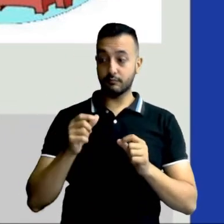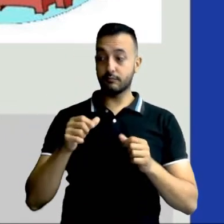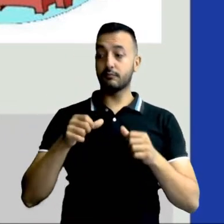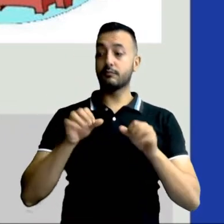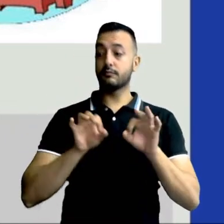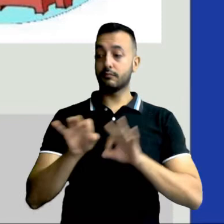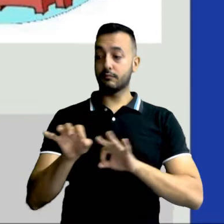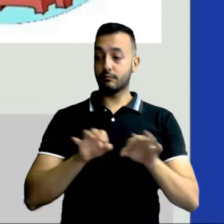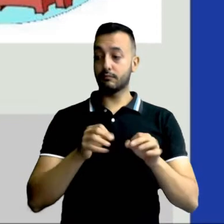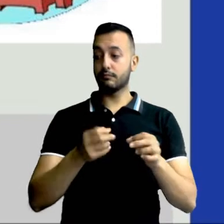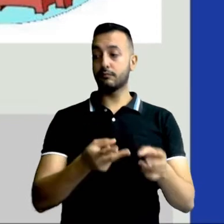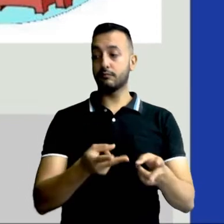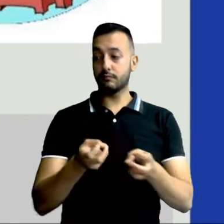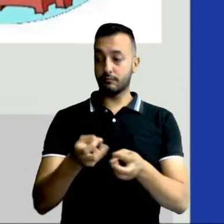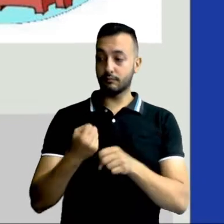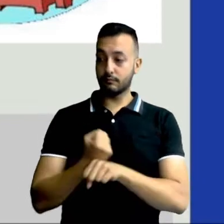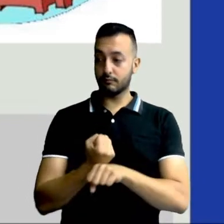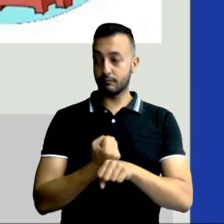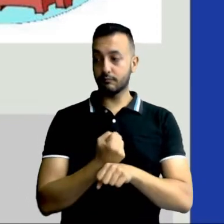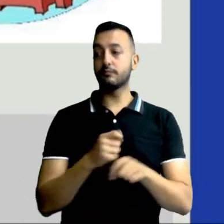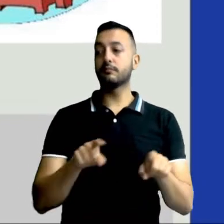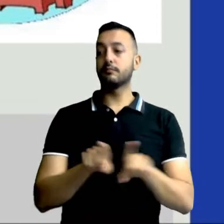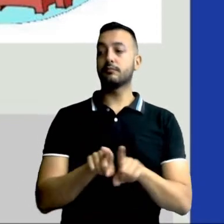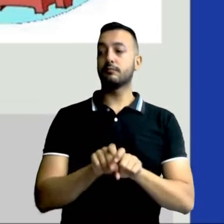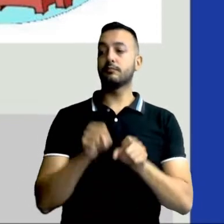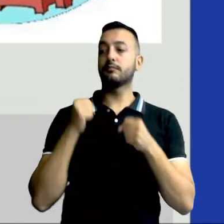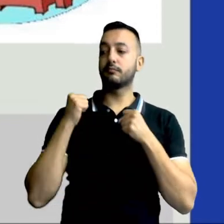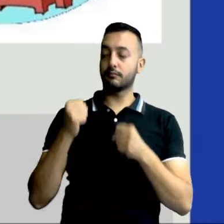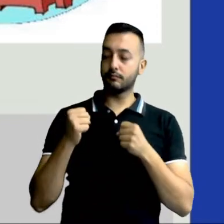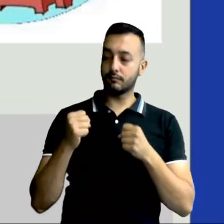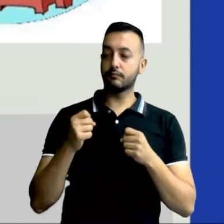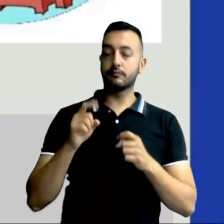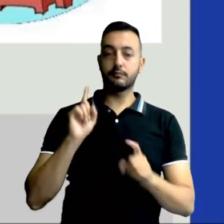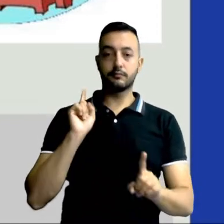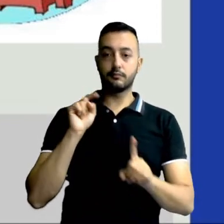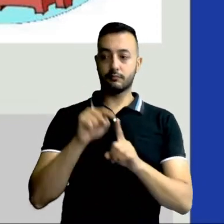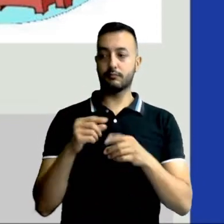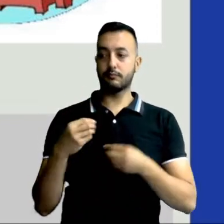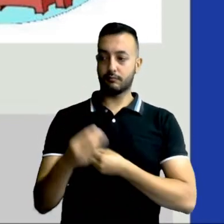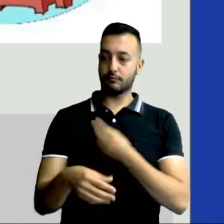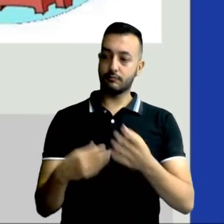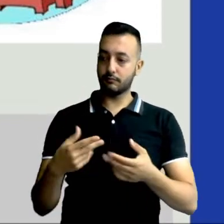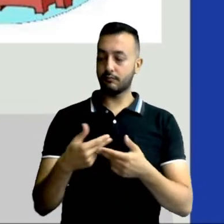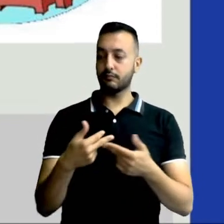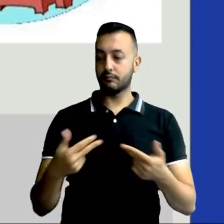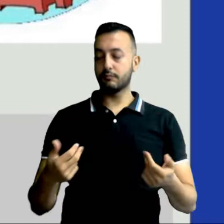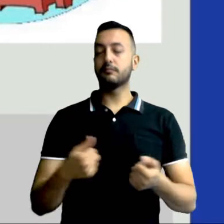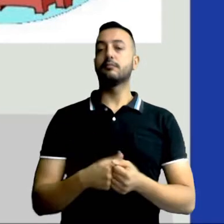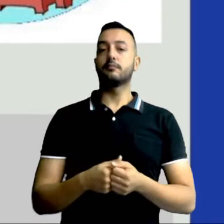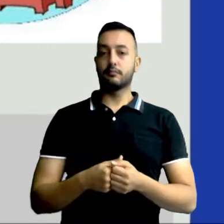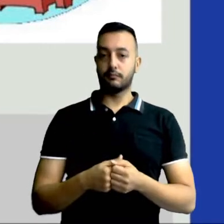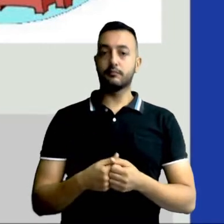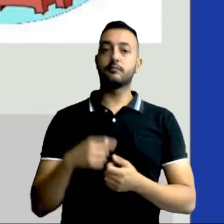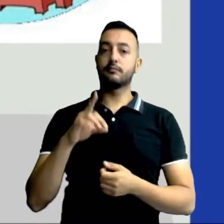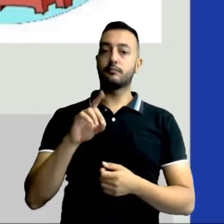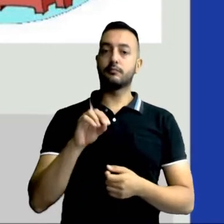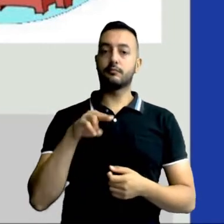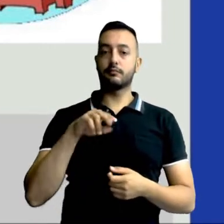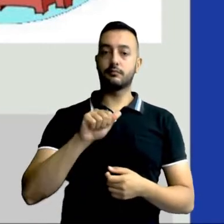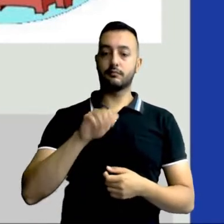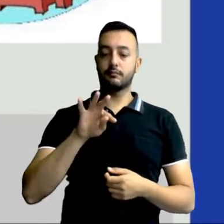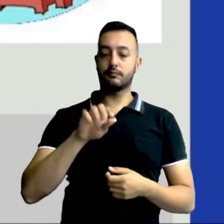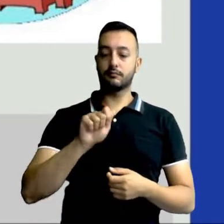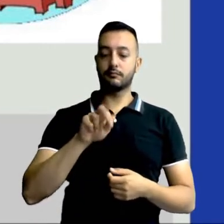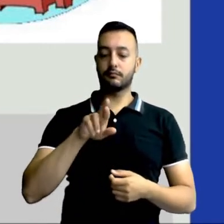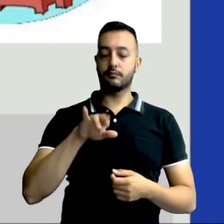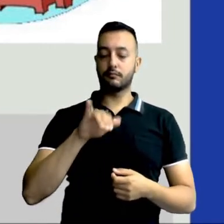explora as colônias os donatários que são os destinatarios da doação de um território a donatária né